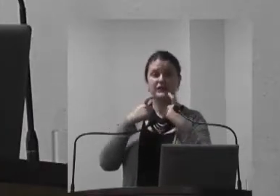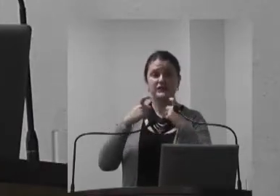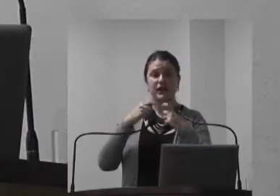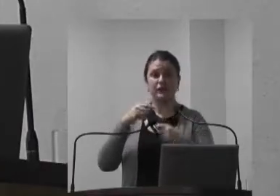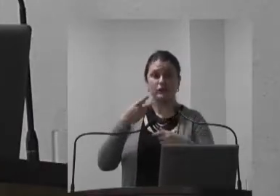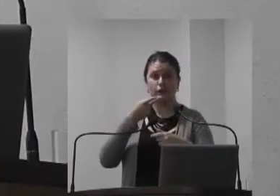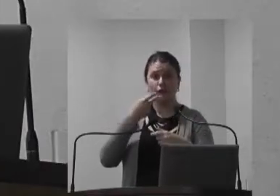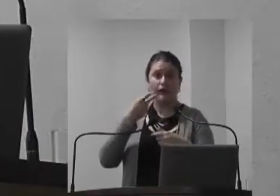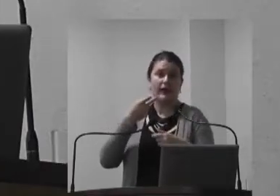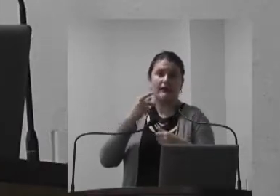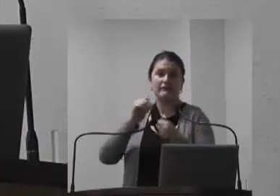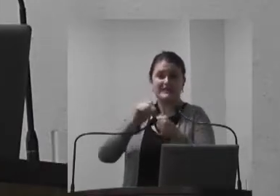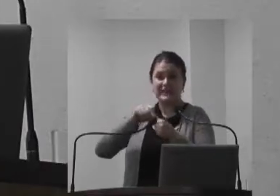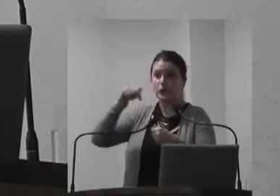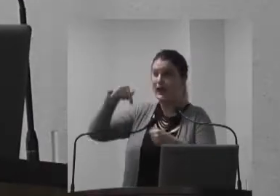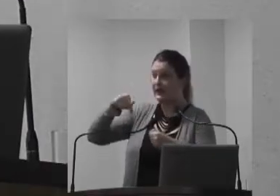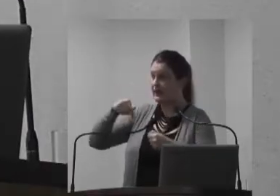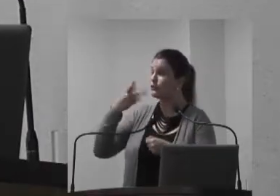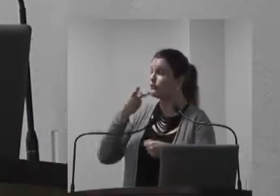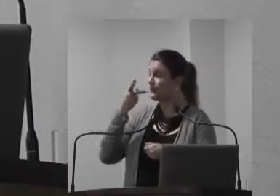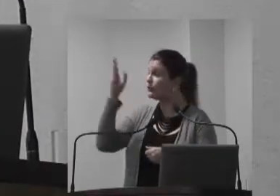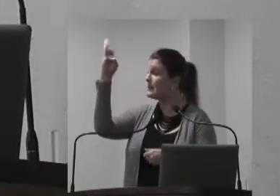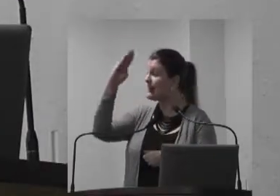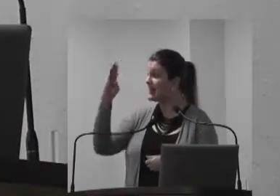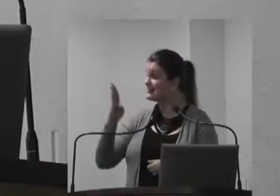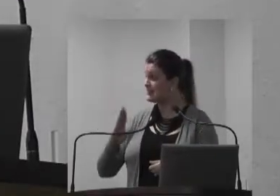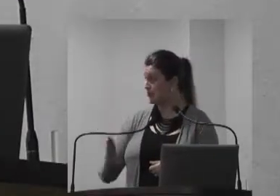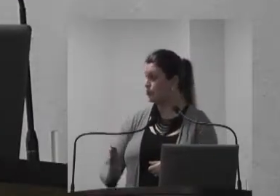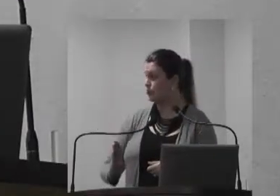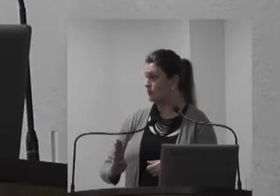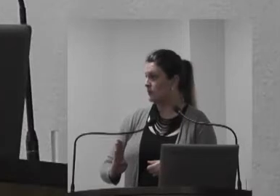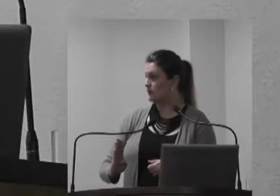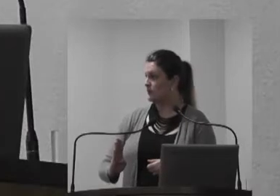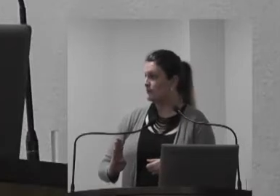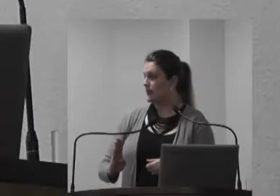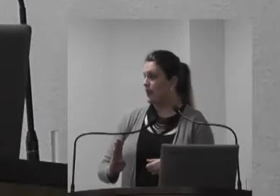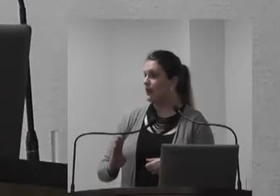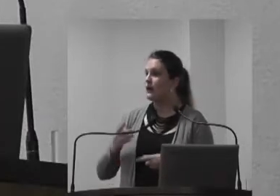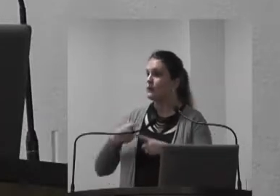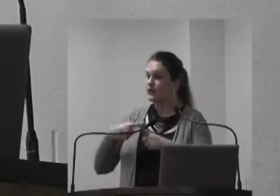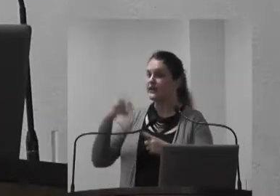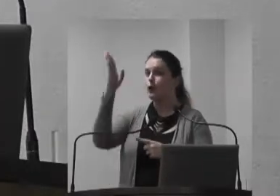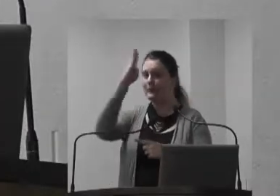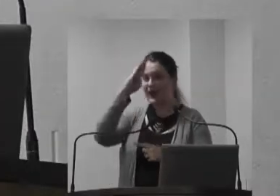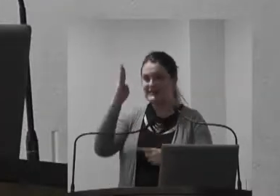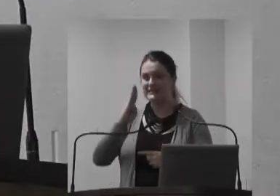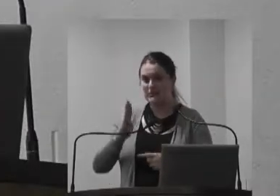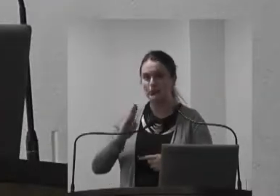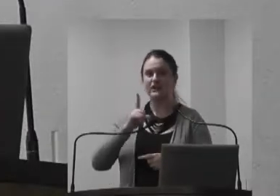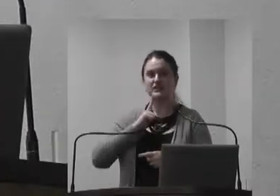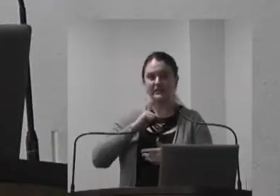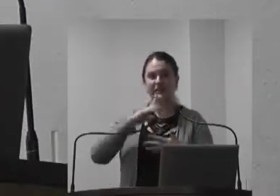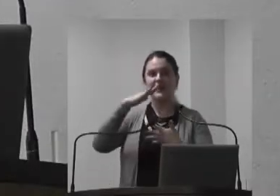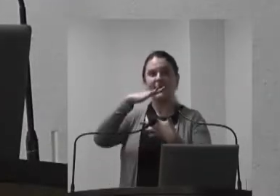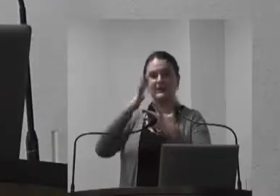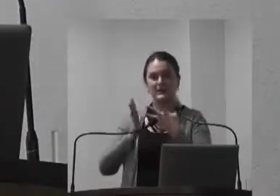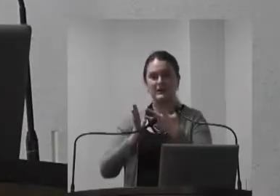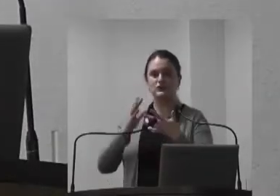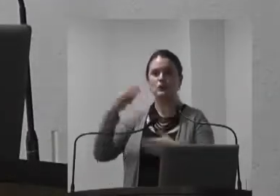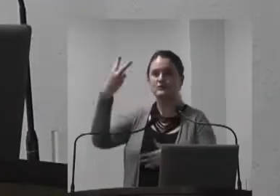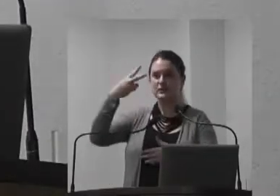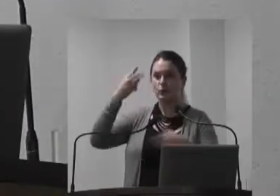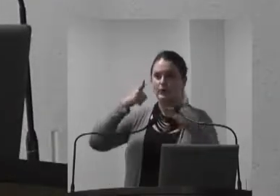é uma crítica que eu estou fazendo aqui, eu estou falando de Brasil, porque no Brasil, que a gente